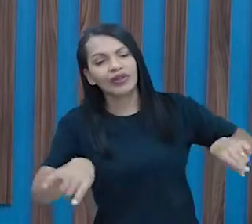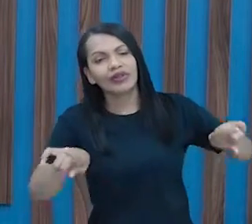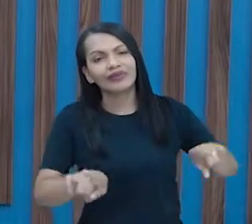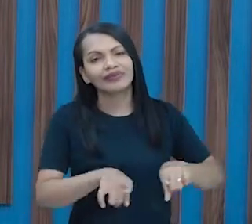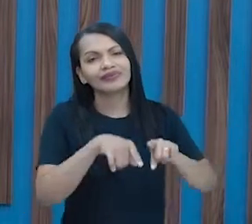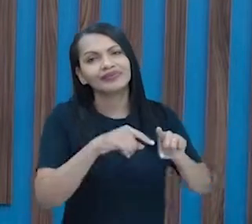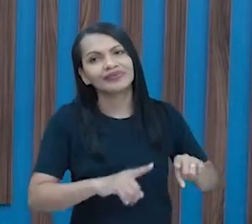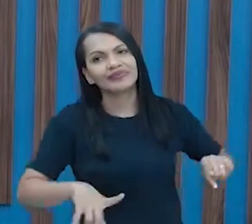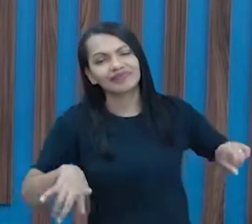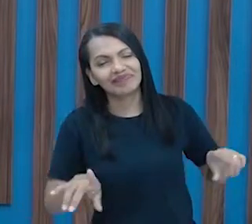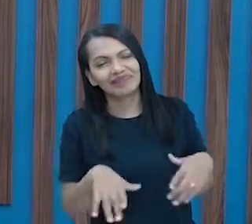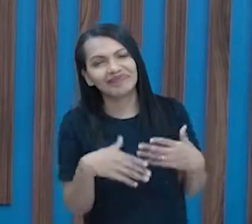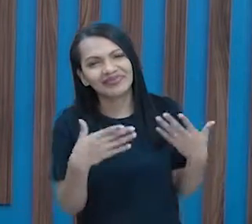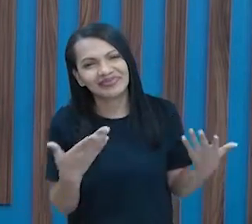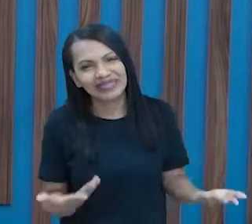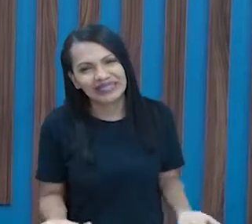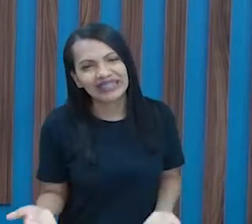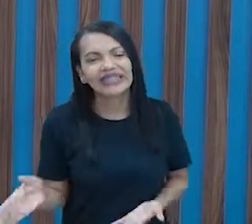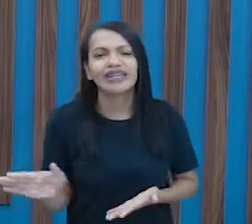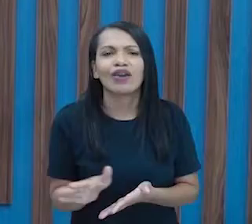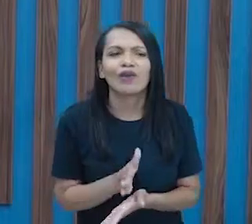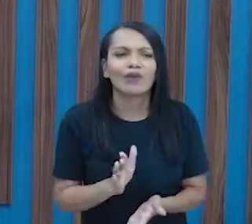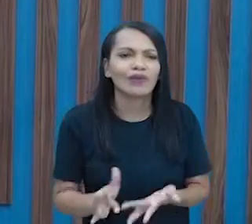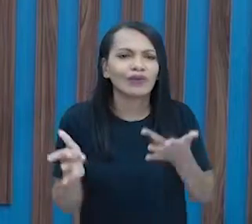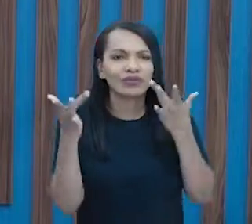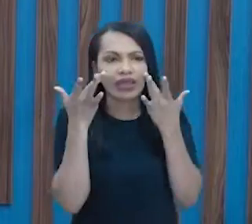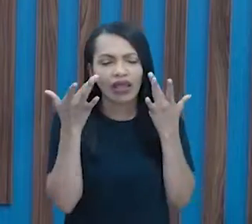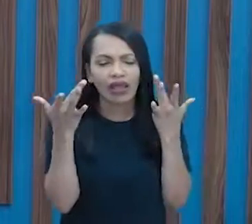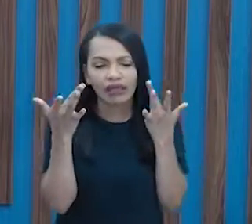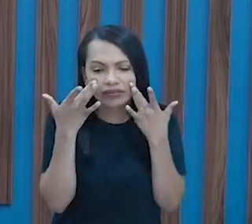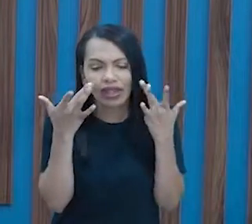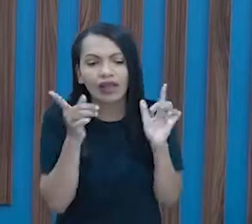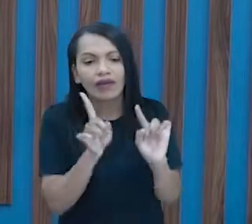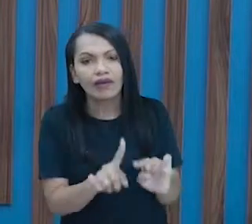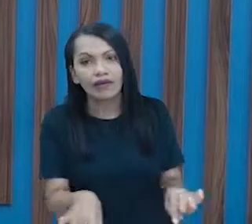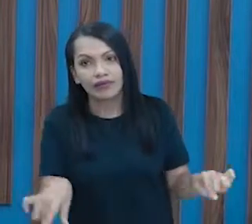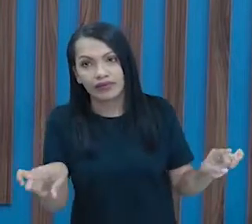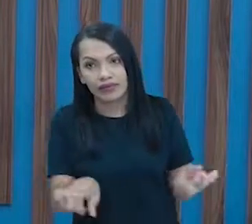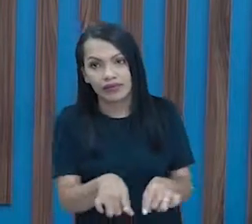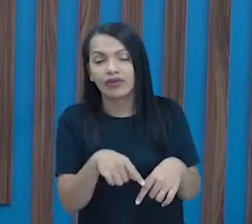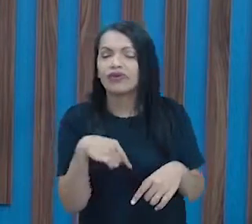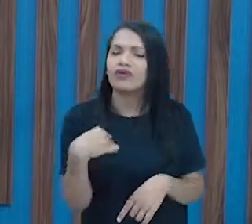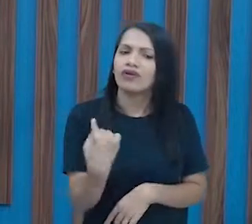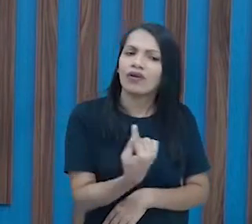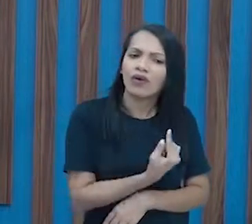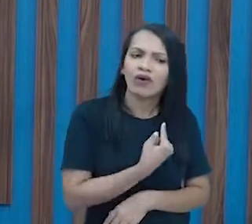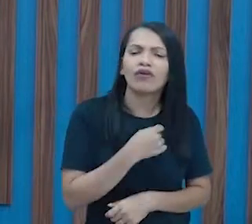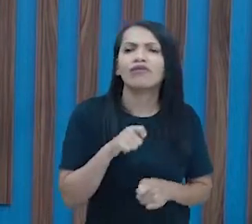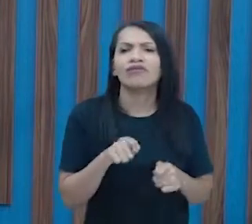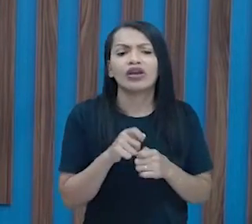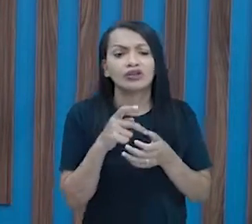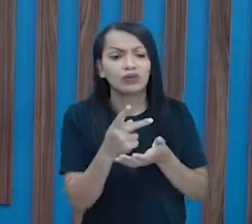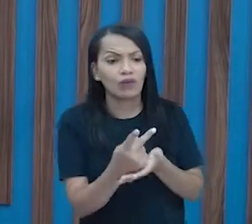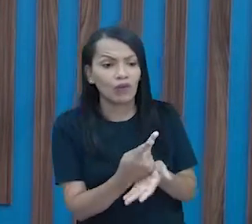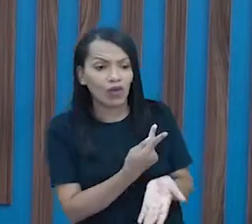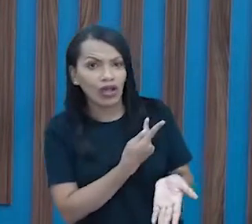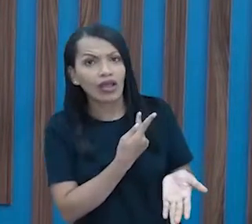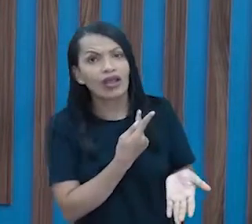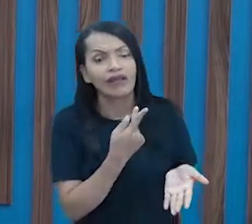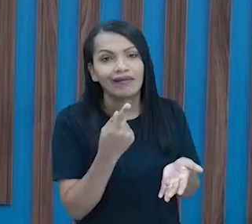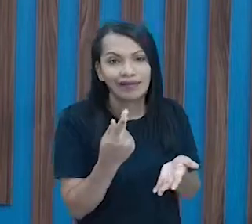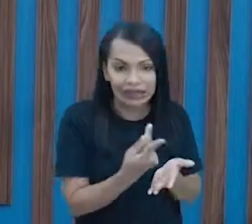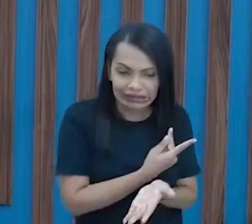está em alguma peça, em algum concerto, e a gente comete algum equívoco, algum